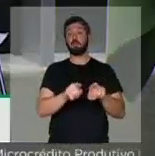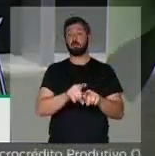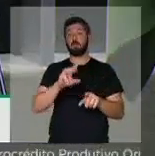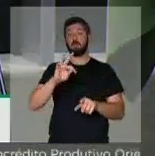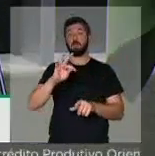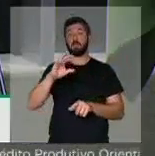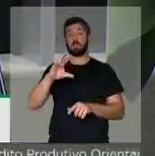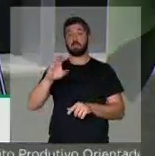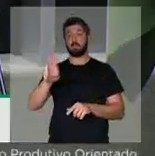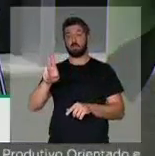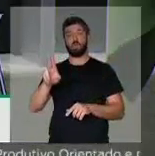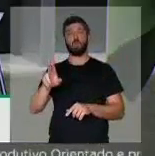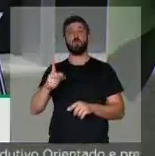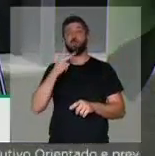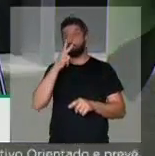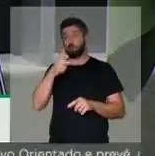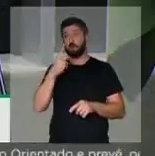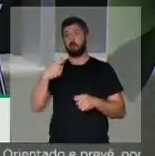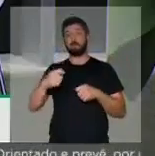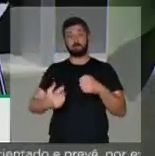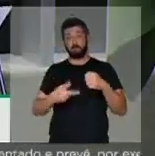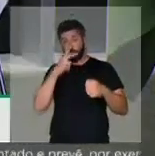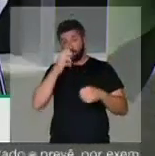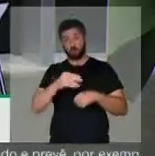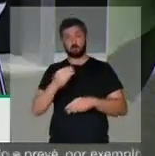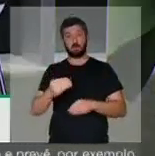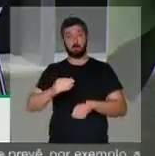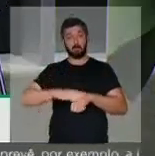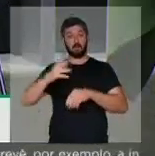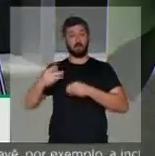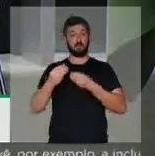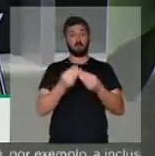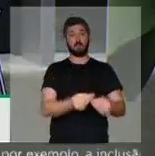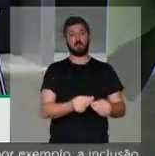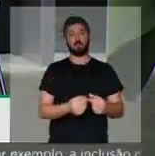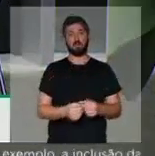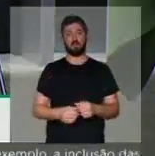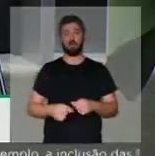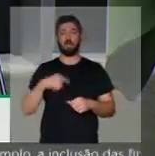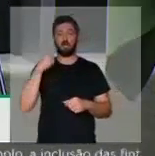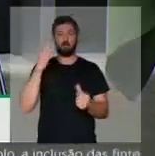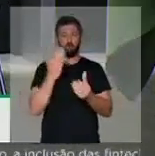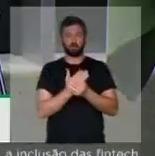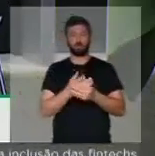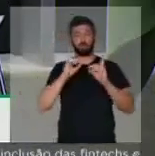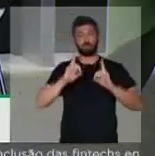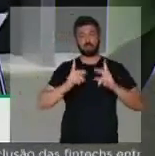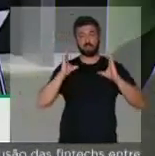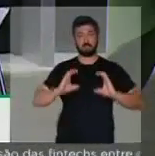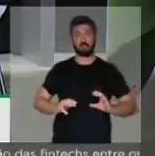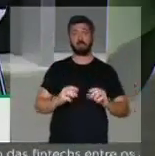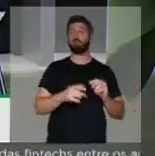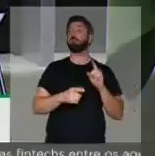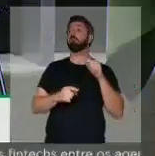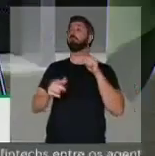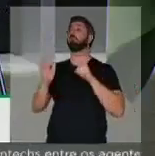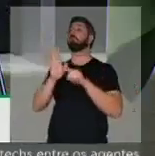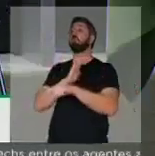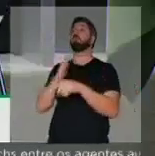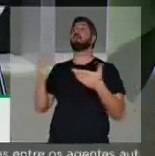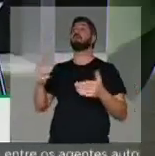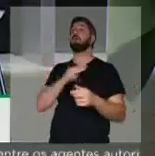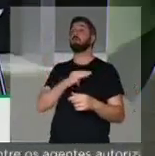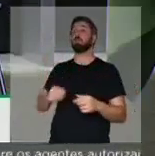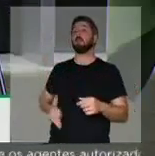de fortalecê-lo. A Procuradoria Federal dos Direitos do Cidadão já interpelou o ministro Osmar Terra.